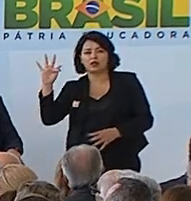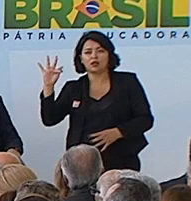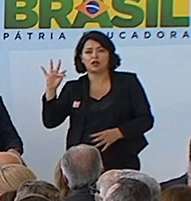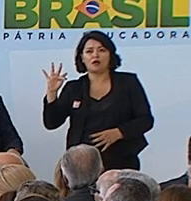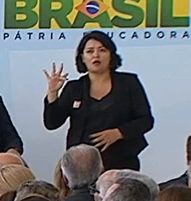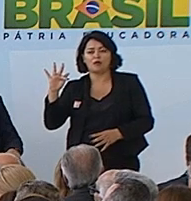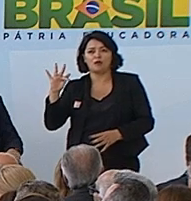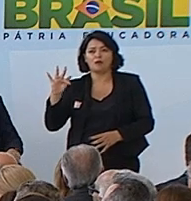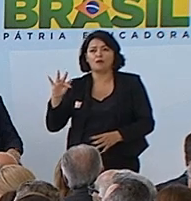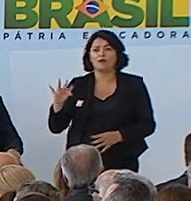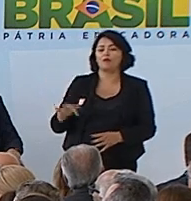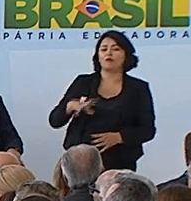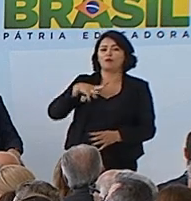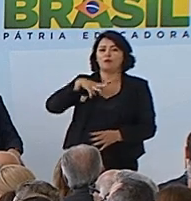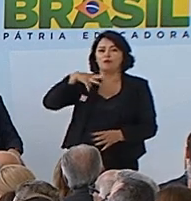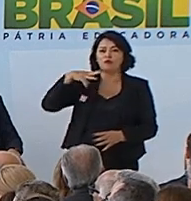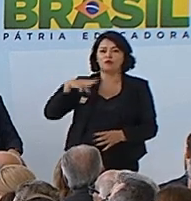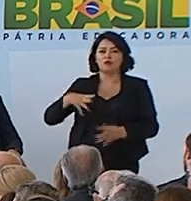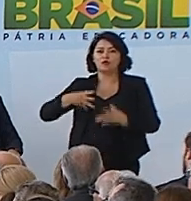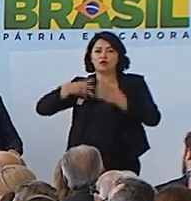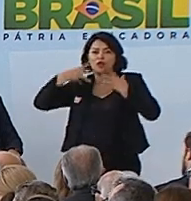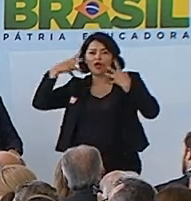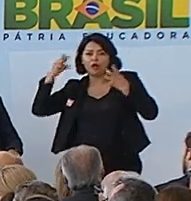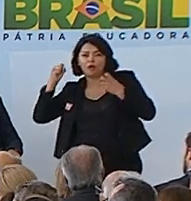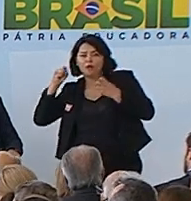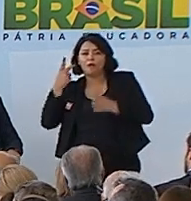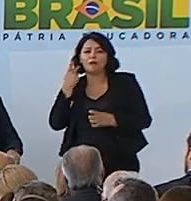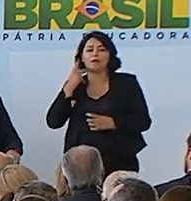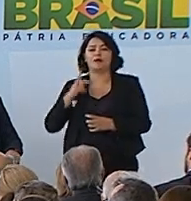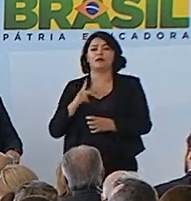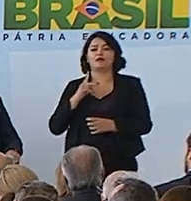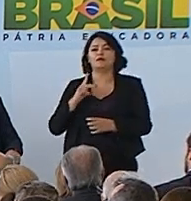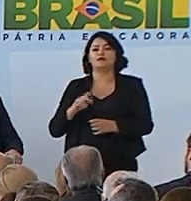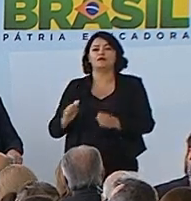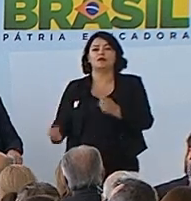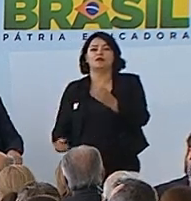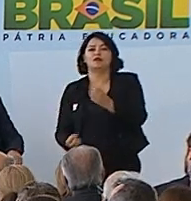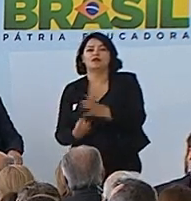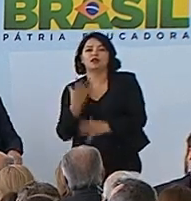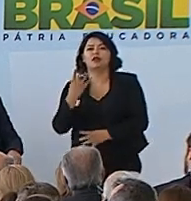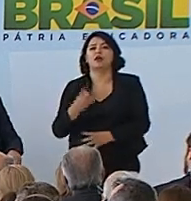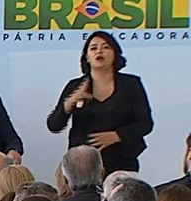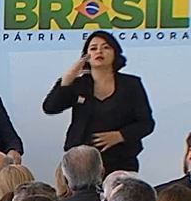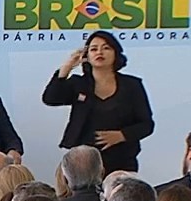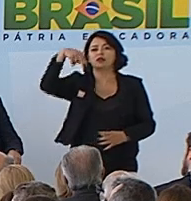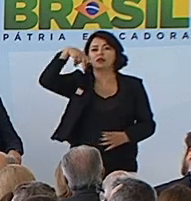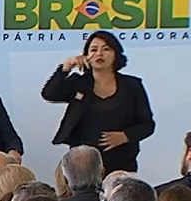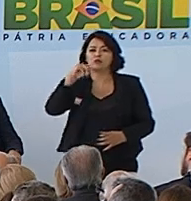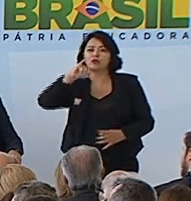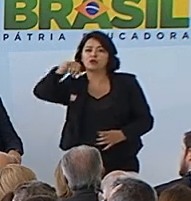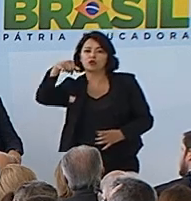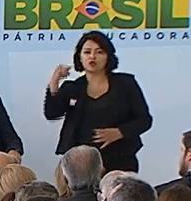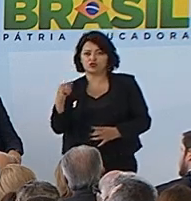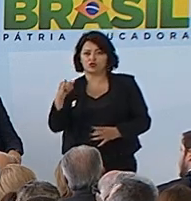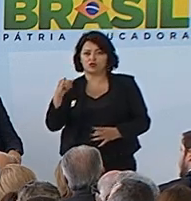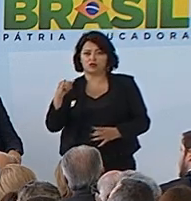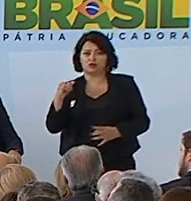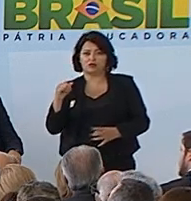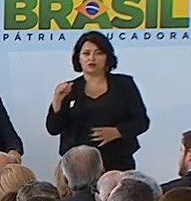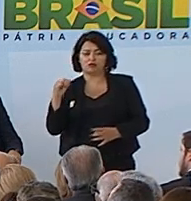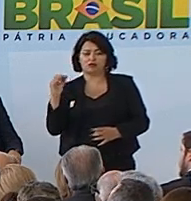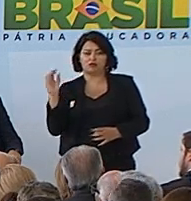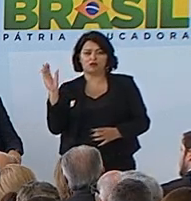Daniel mas a gente quer agradecer por automaticamente gerou o CNPJ o cara não pediu Que